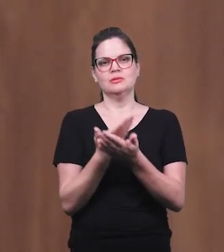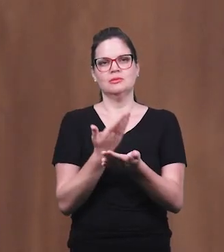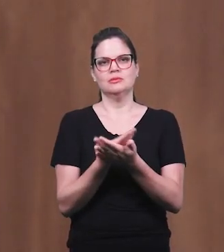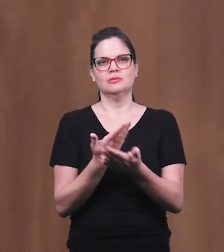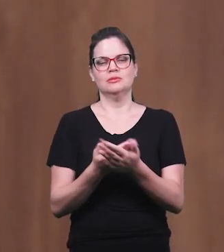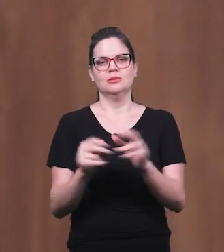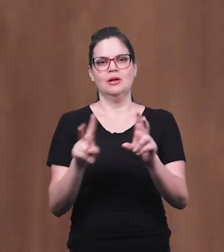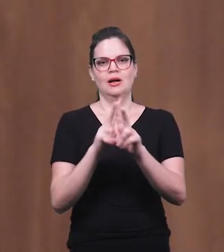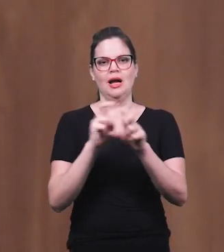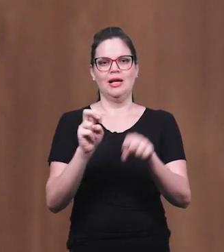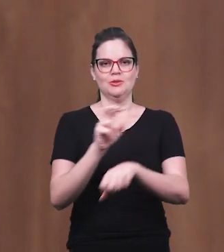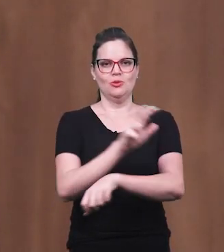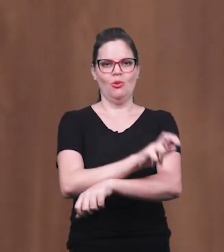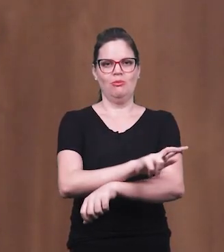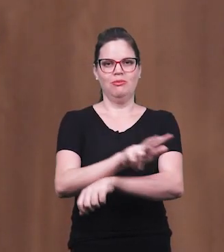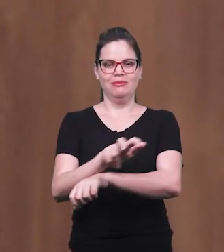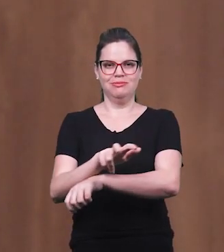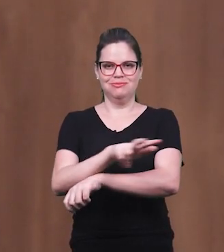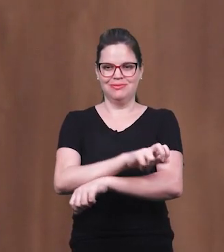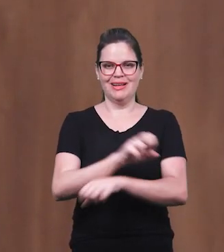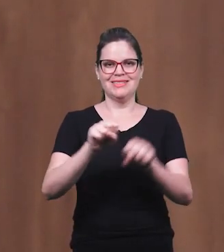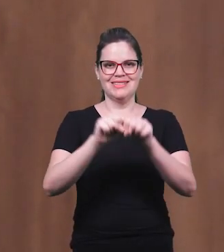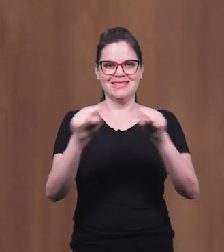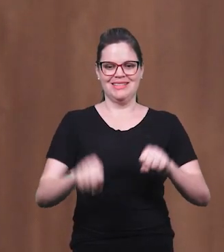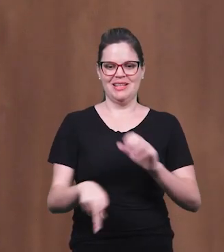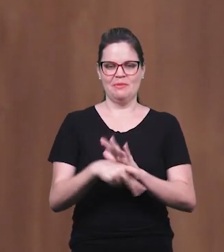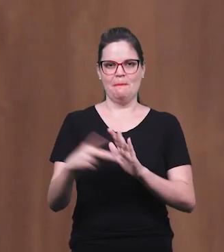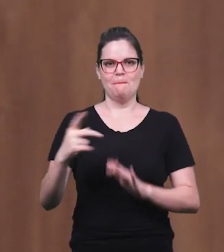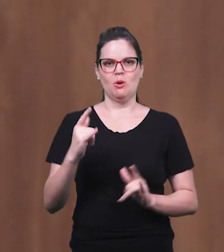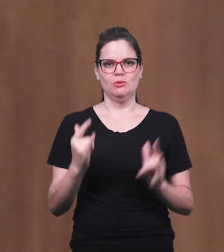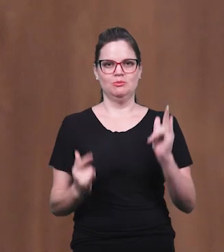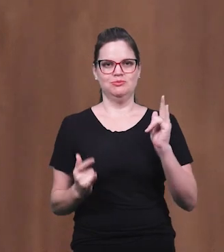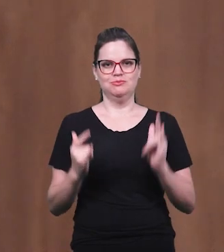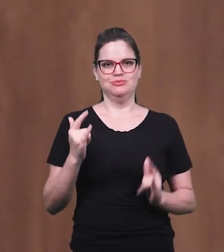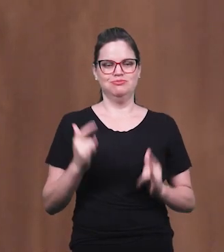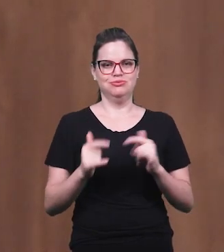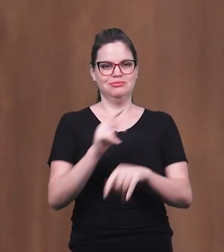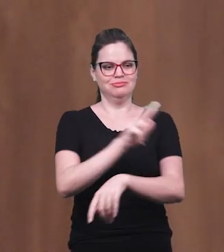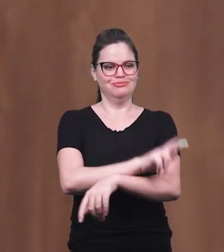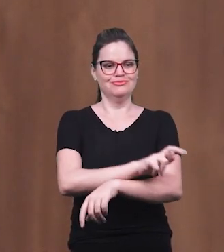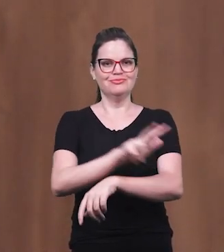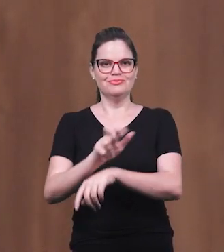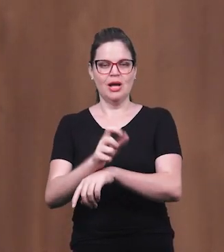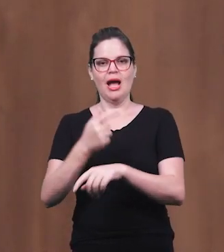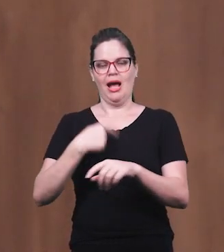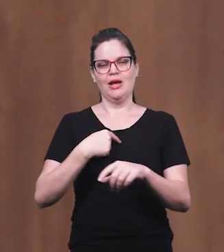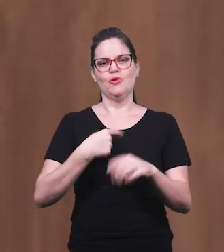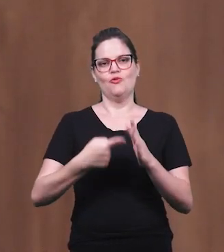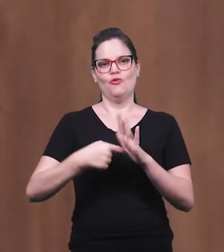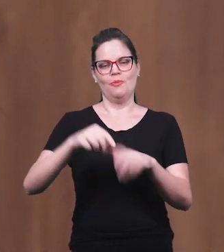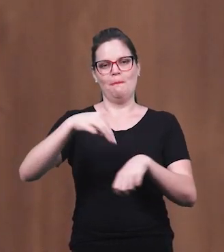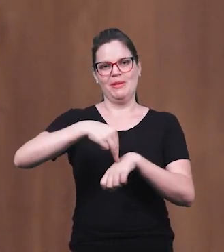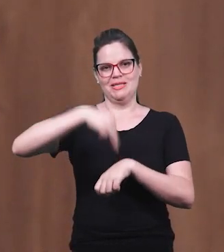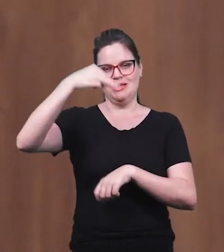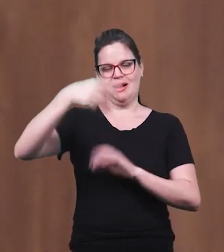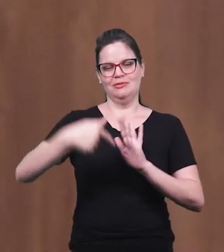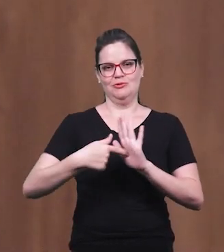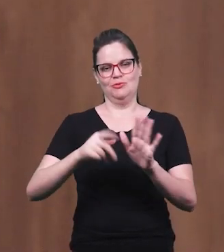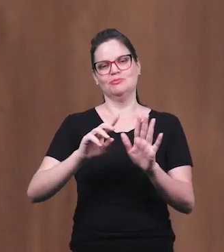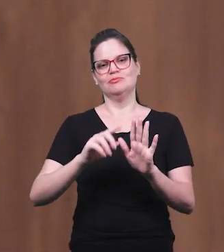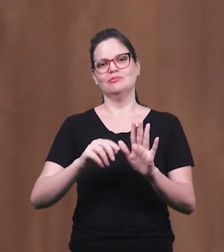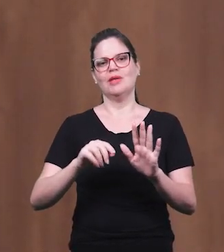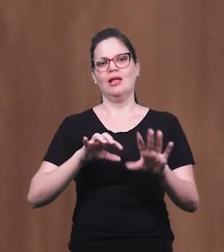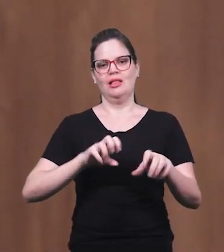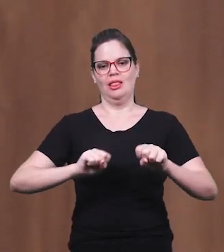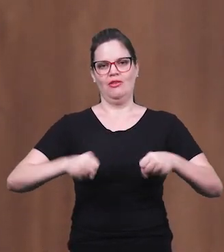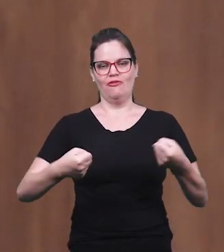sistemas robotizados, né? Então, eu defendi uma dissertação de mestrado em robótica móvel, né, em